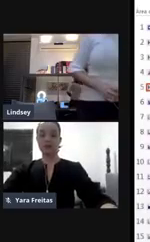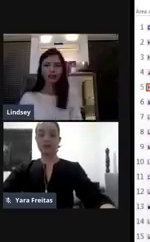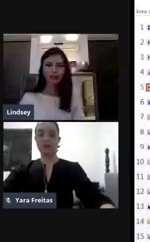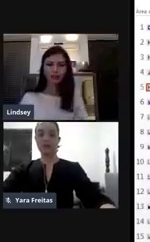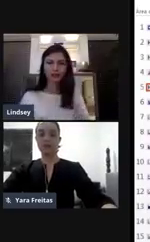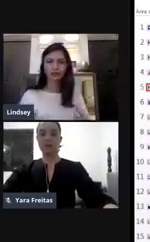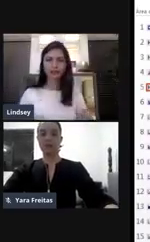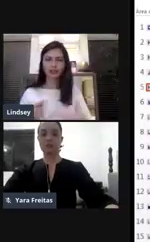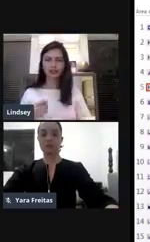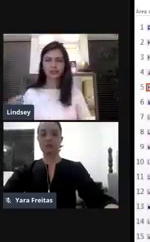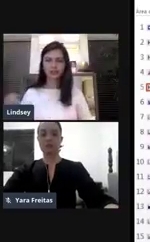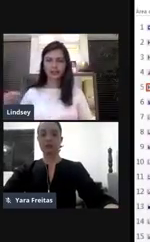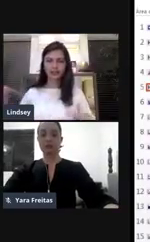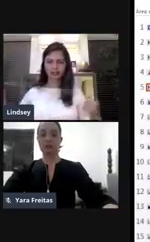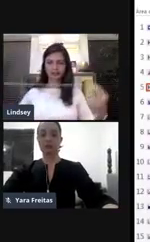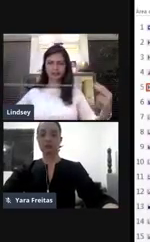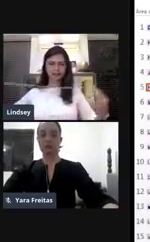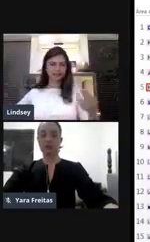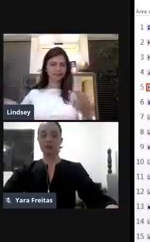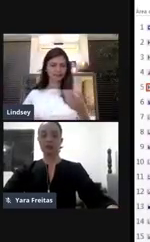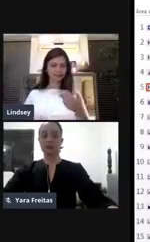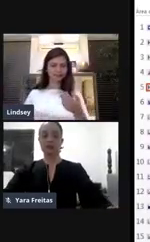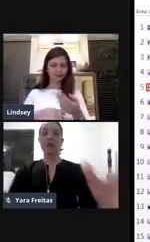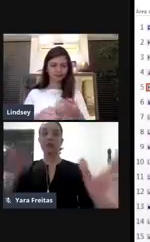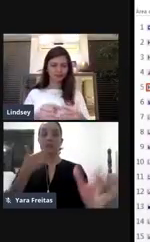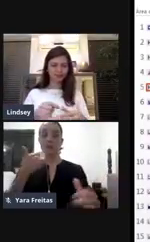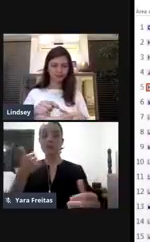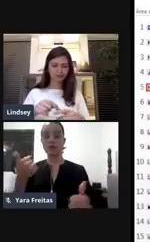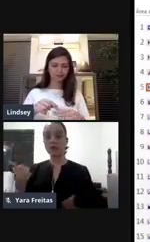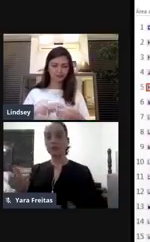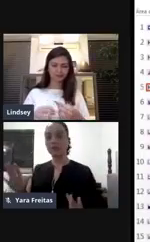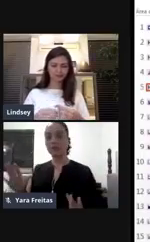Vamos ver se melhora o som, gente. Espera aí.